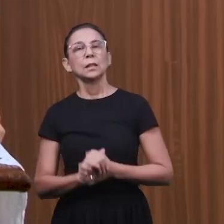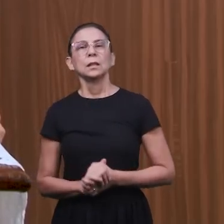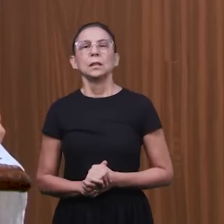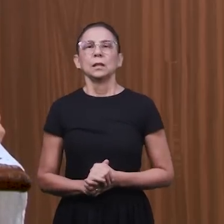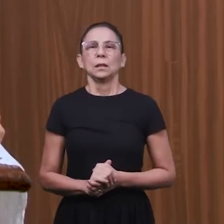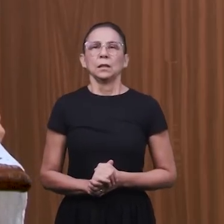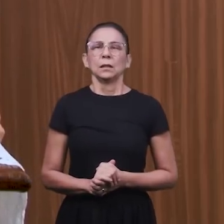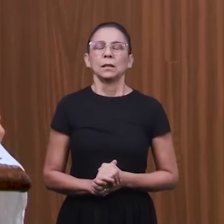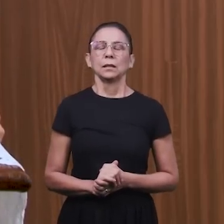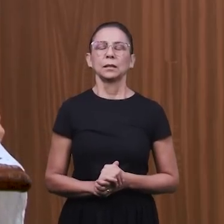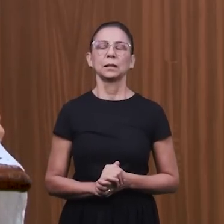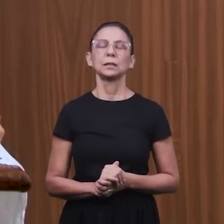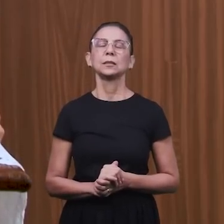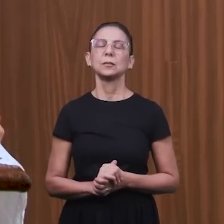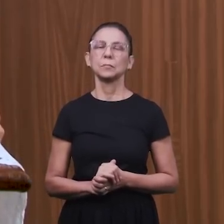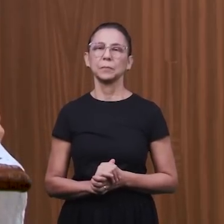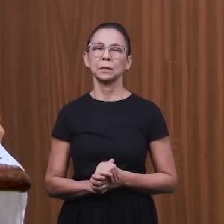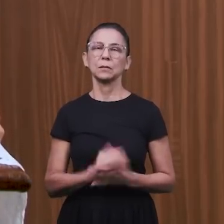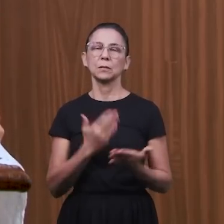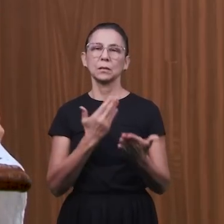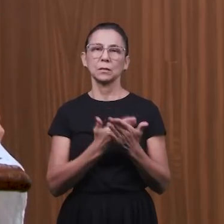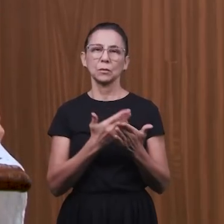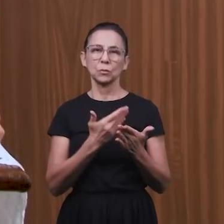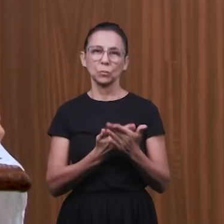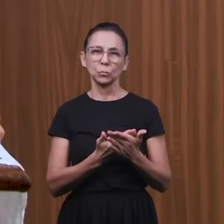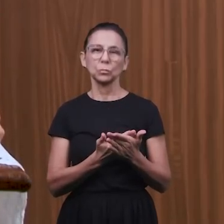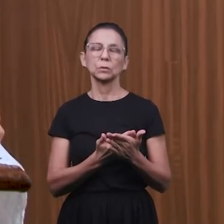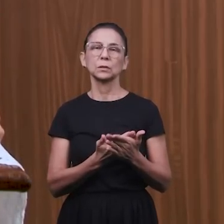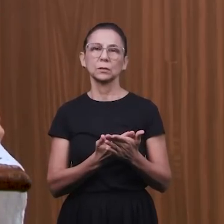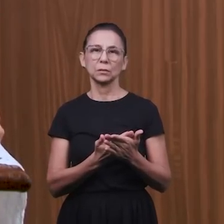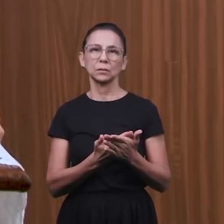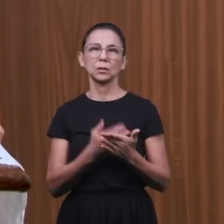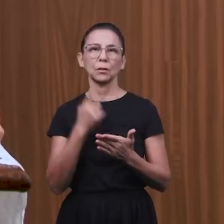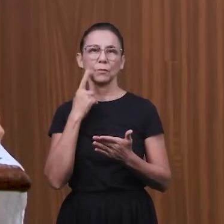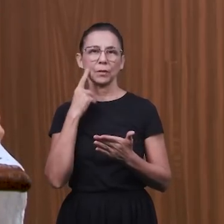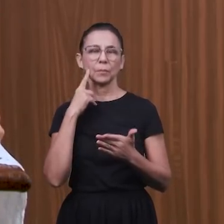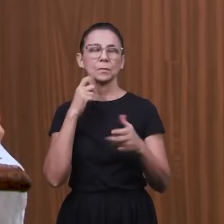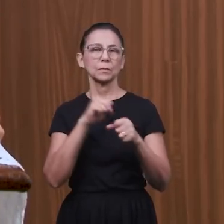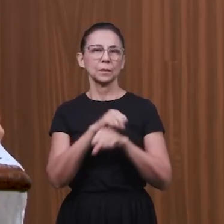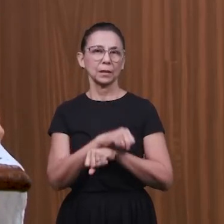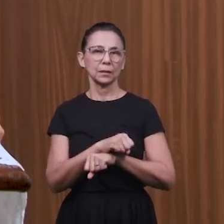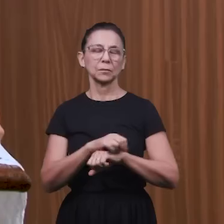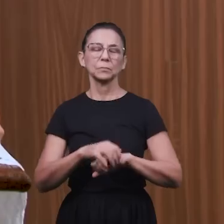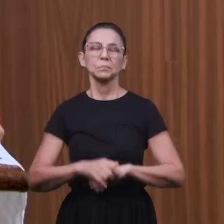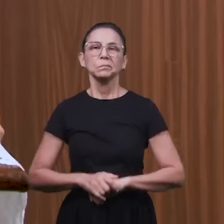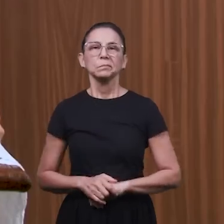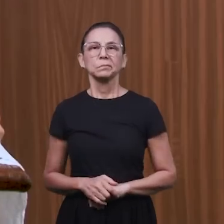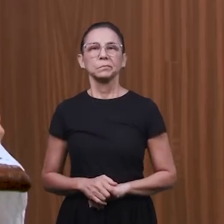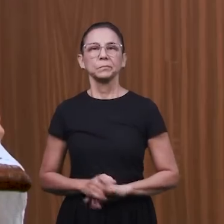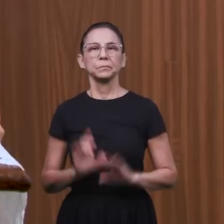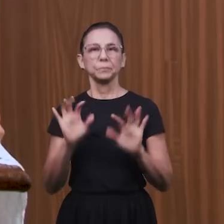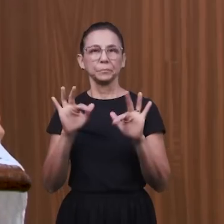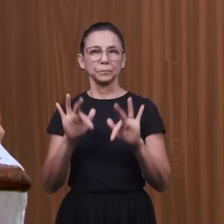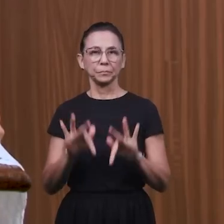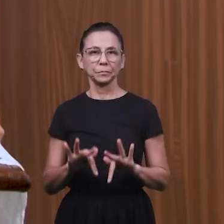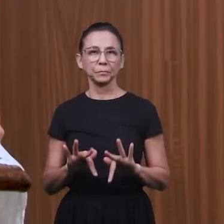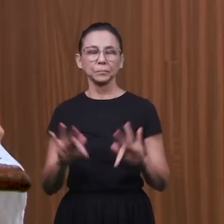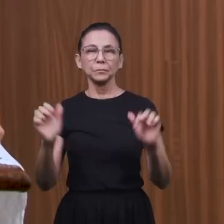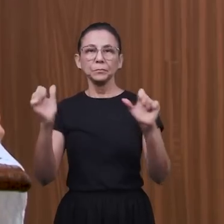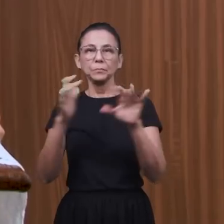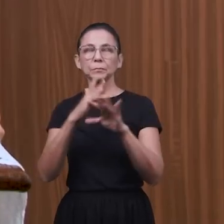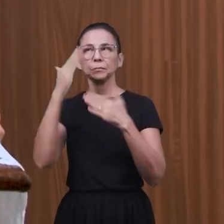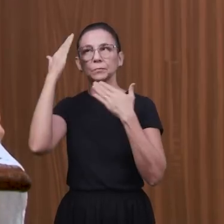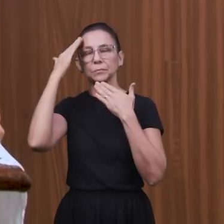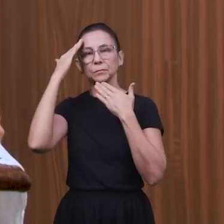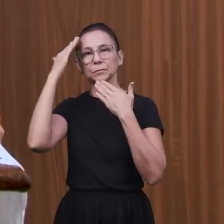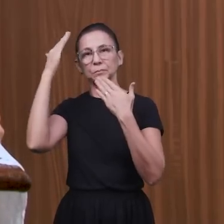dos estudos que já recebemos tantas vezes em nossos seminários. Vamos orar ao Senhor então, terminando este culto, glorificando